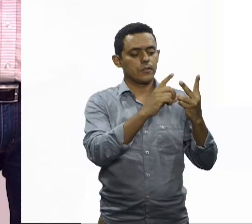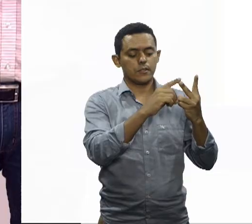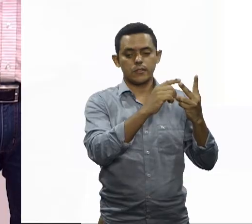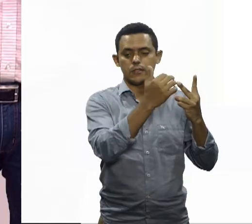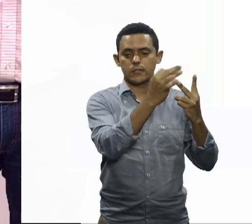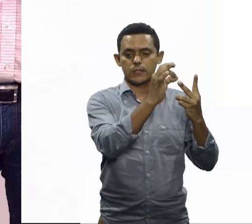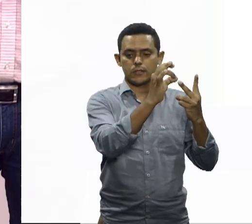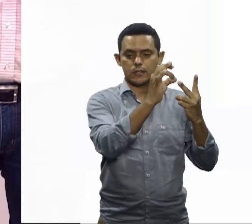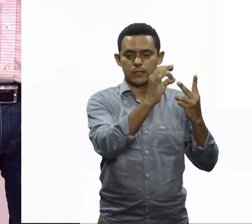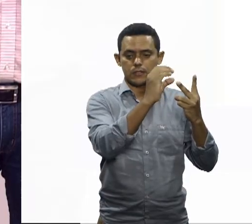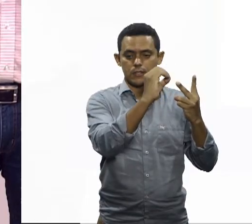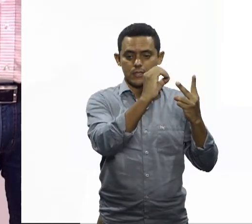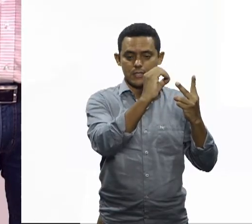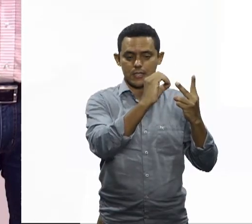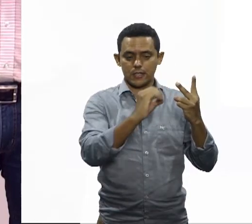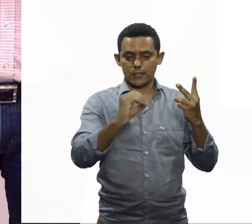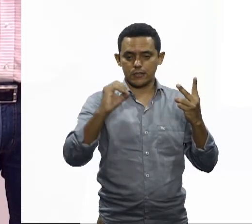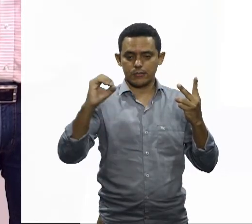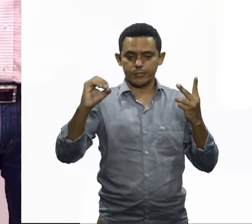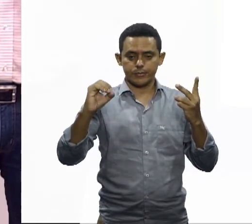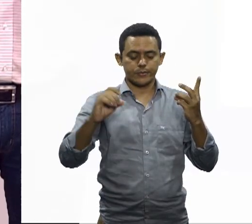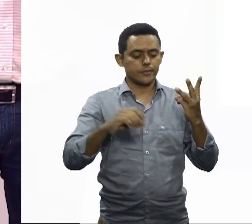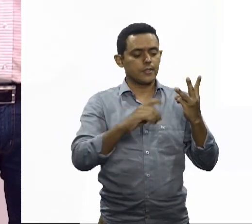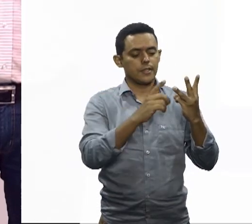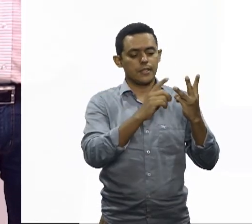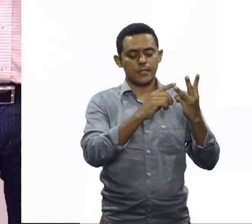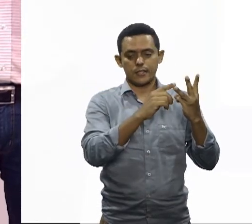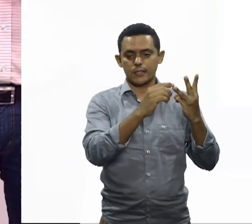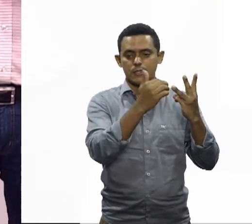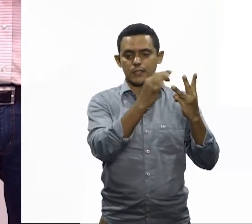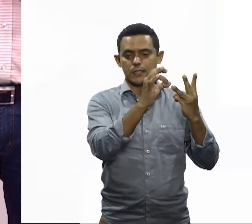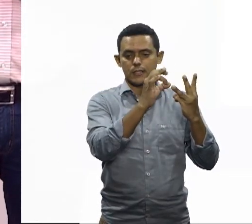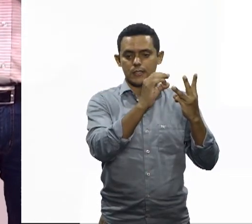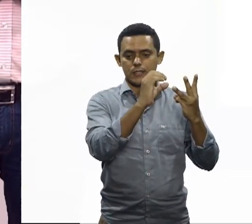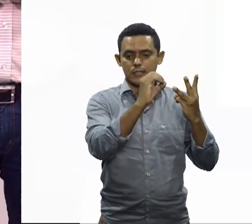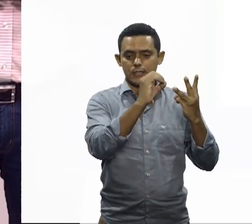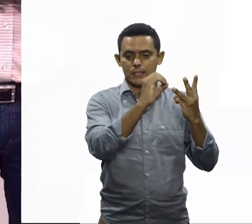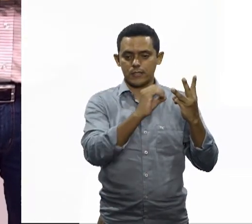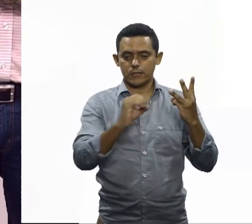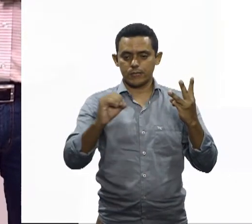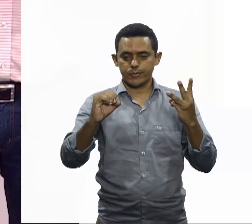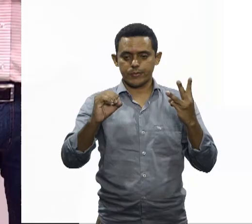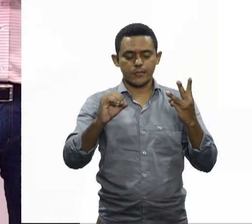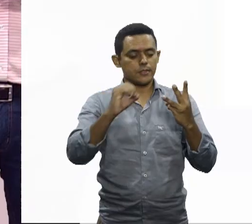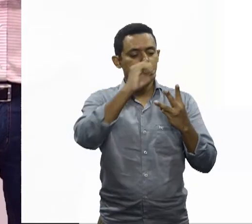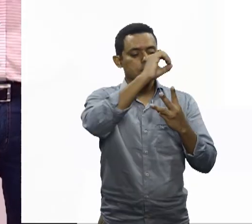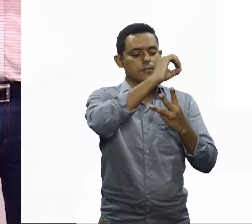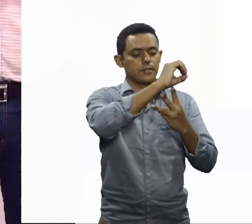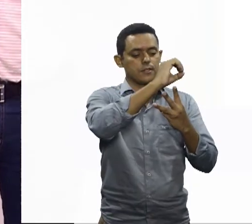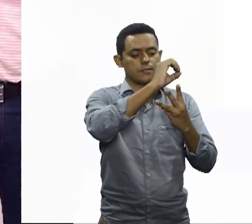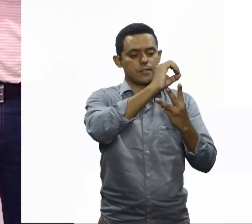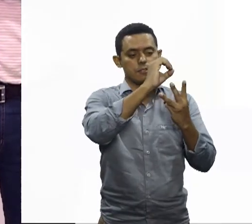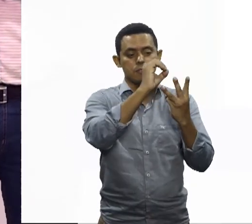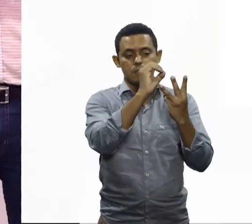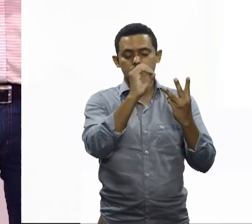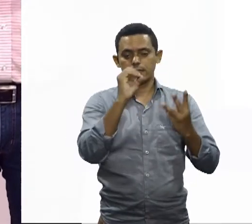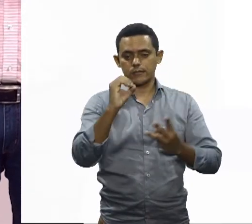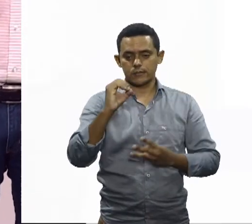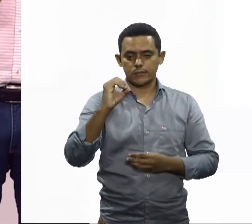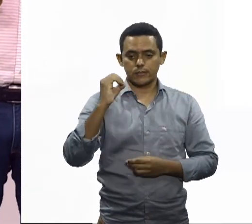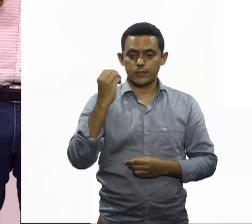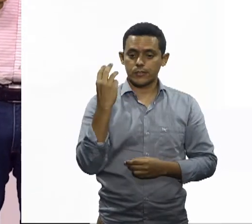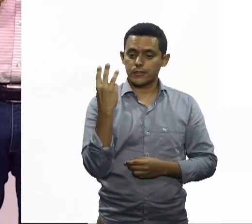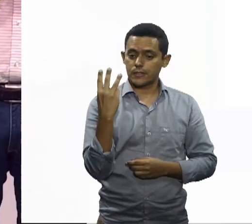decanto. E um 10 que está em decanto e metro. Então, os 3 10 ali têm 3 zeros. Então, nesse caso, como eu estou indo de metro